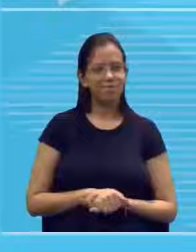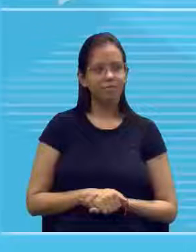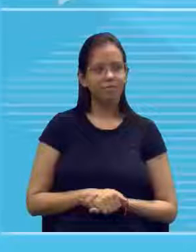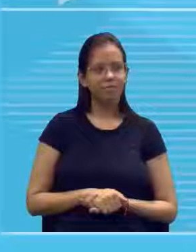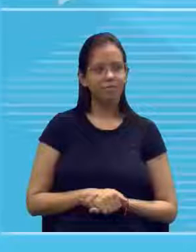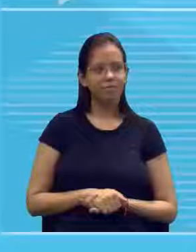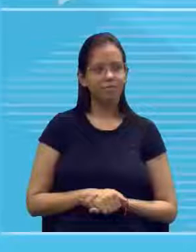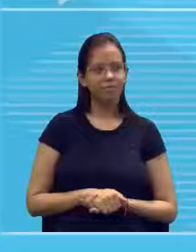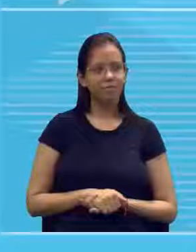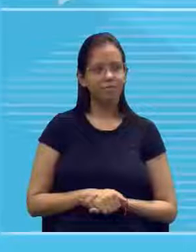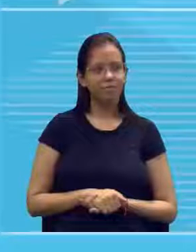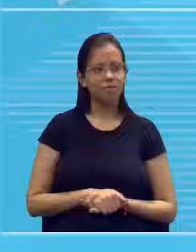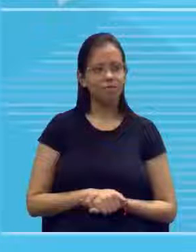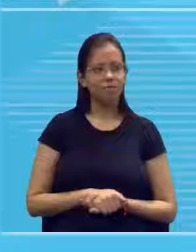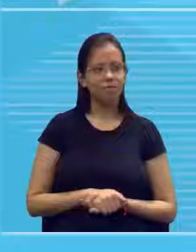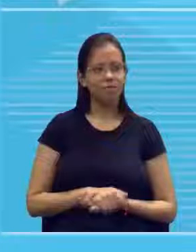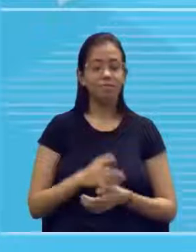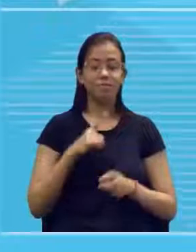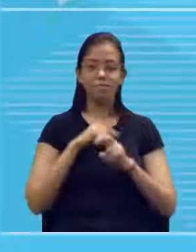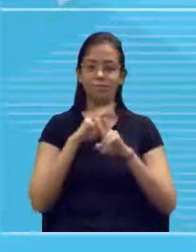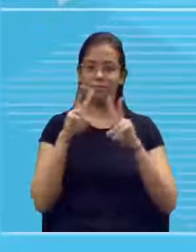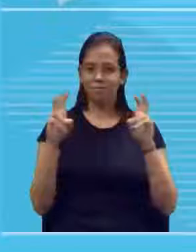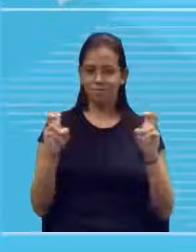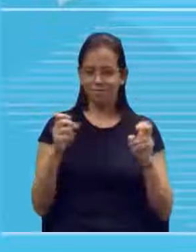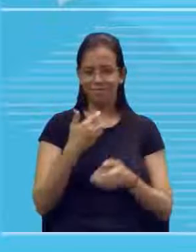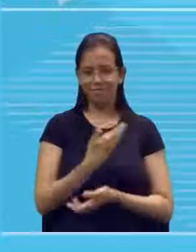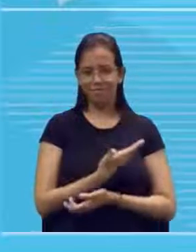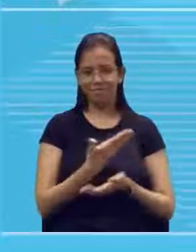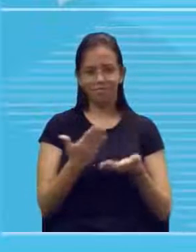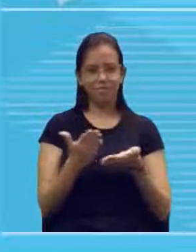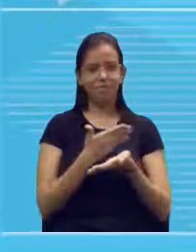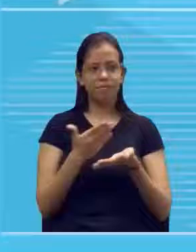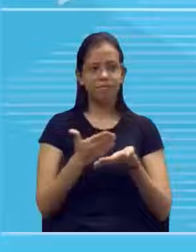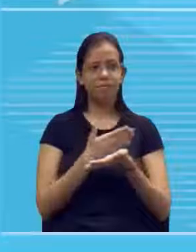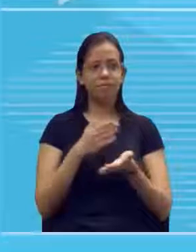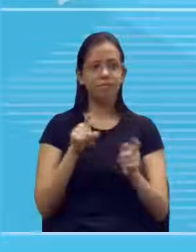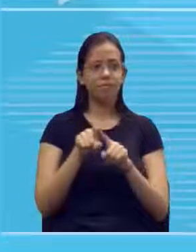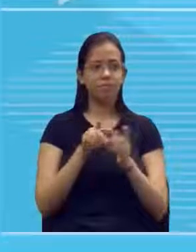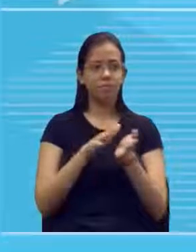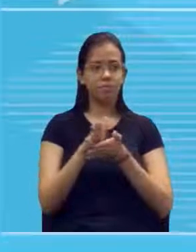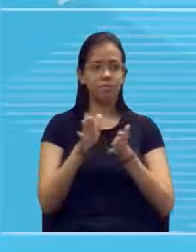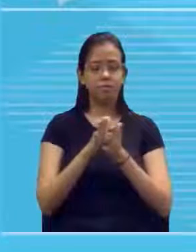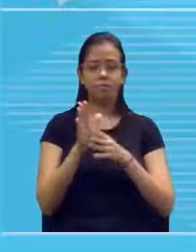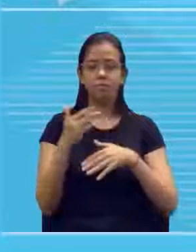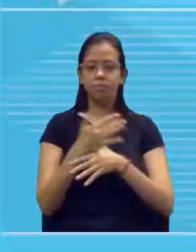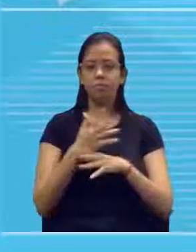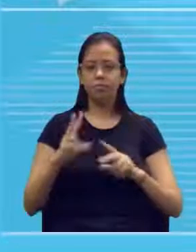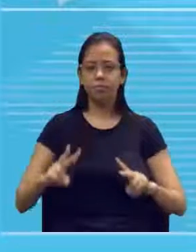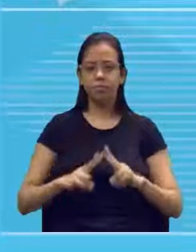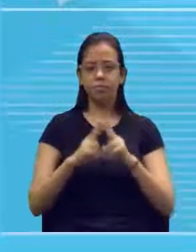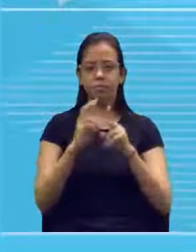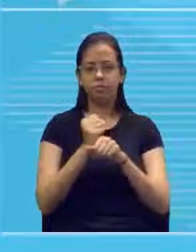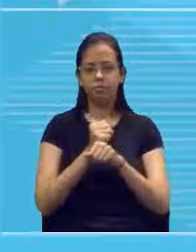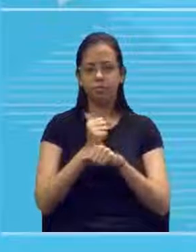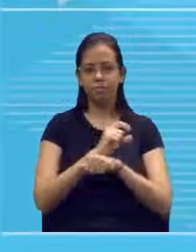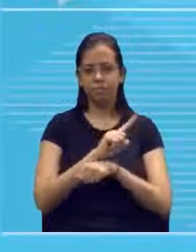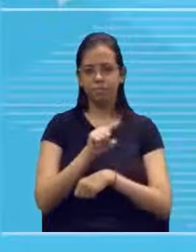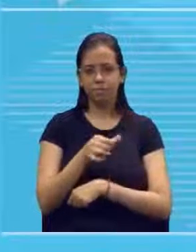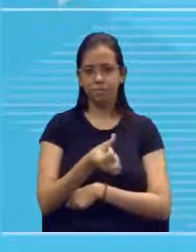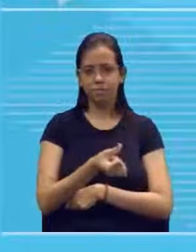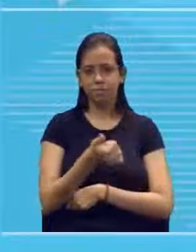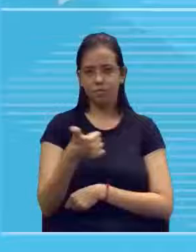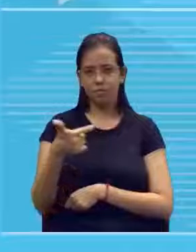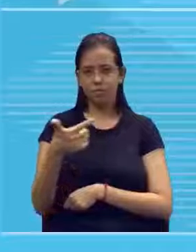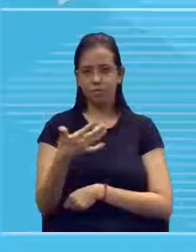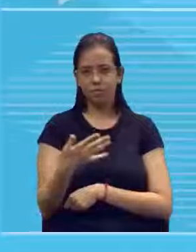esse livro com esse título enorme né E aí Ele publicou em Paris em 1614 ou